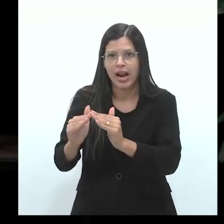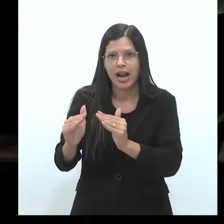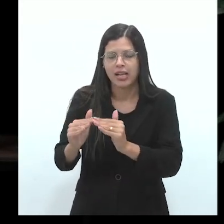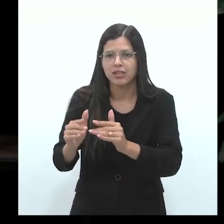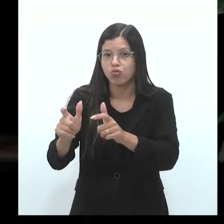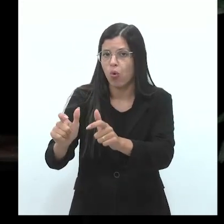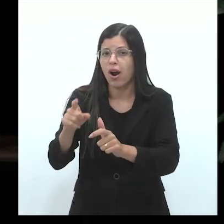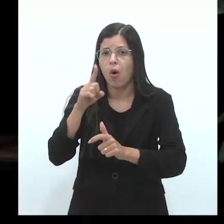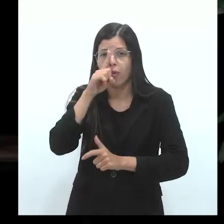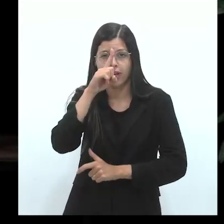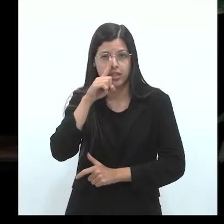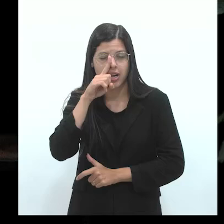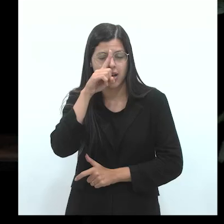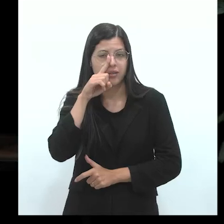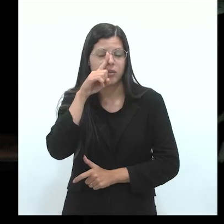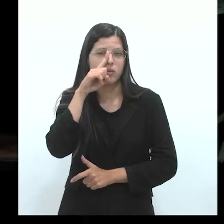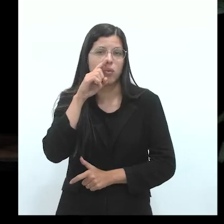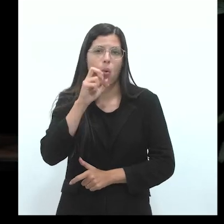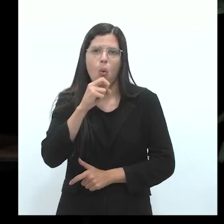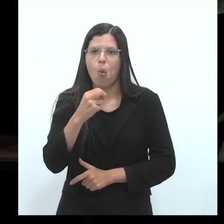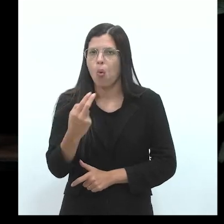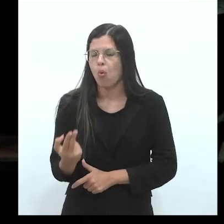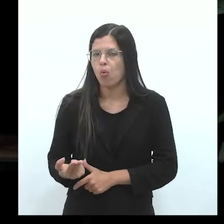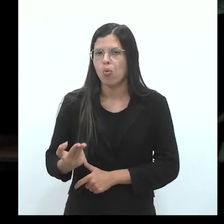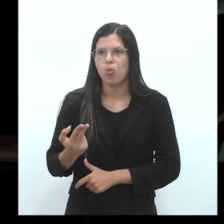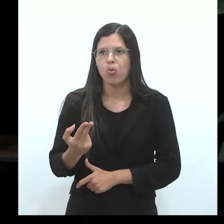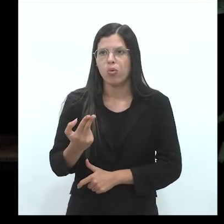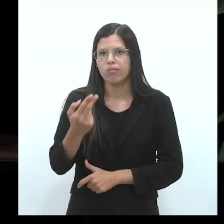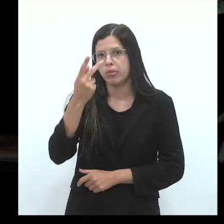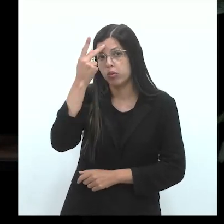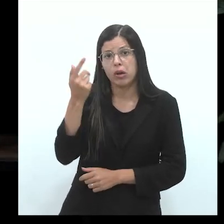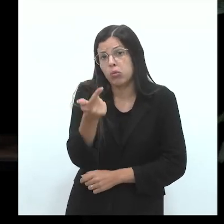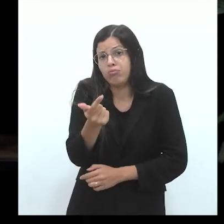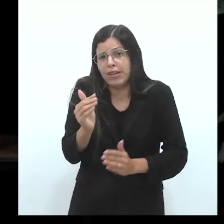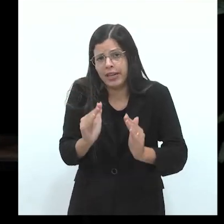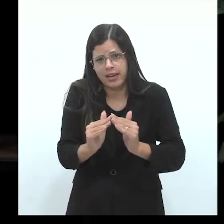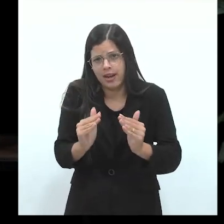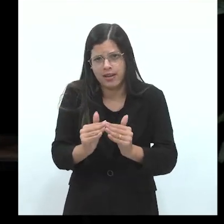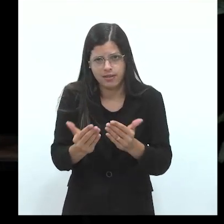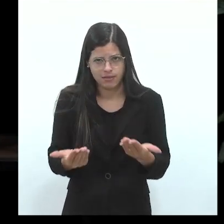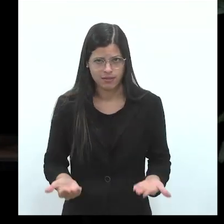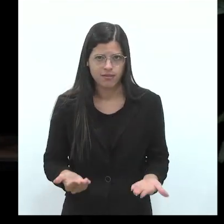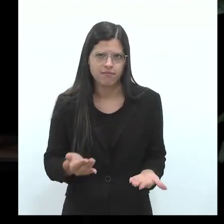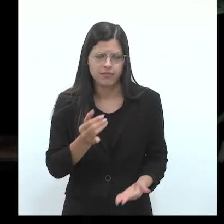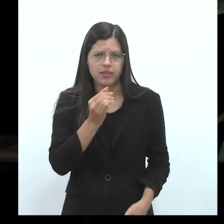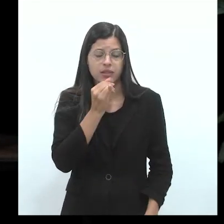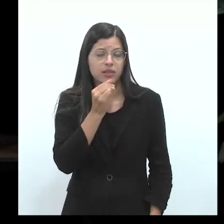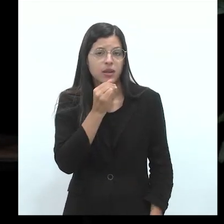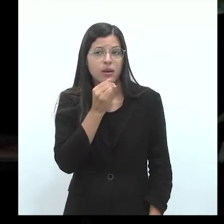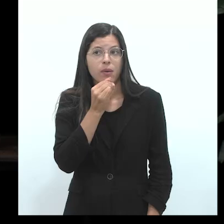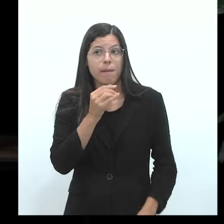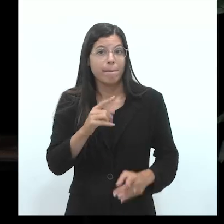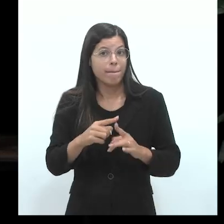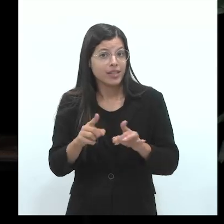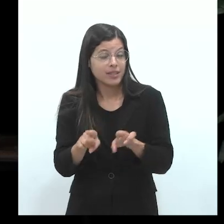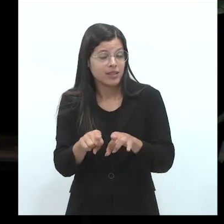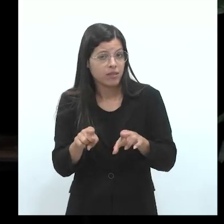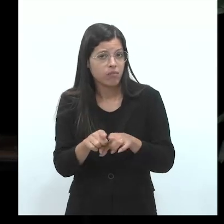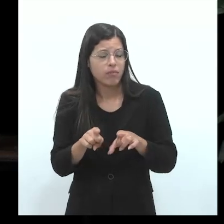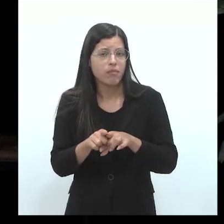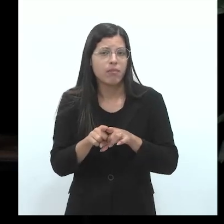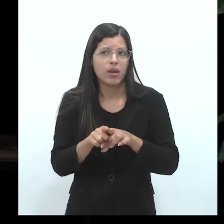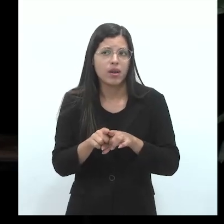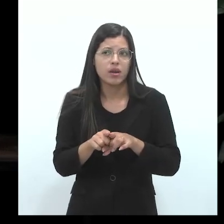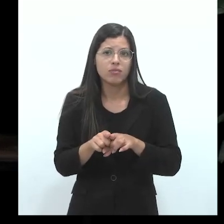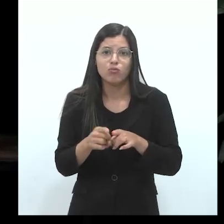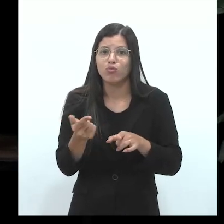risco ou ser uma pessoa que não... um morador de rua, por exemplo, mas também tem toda a questão dela